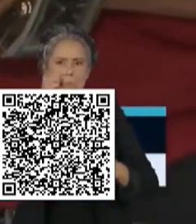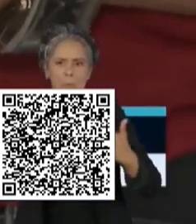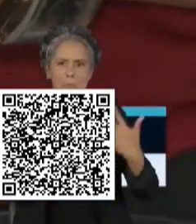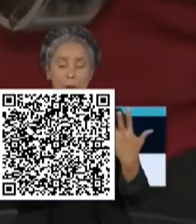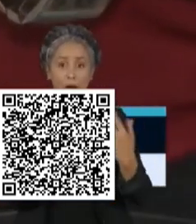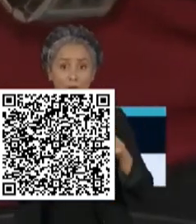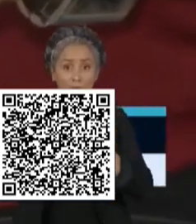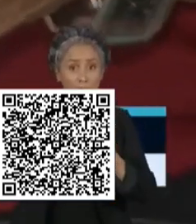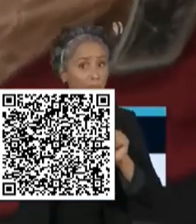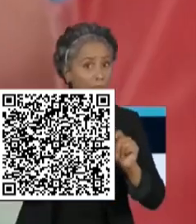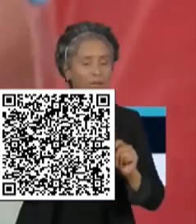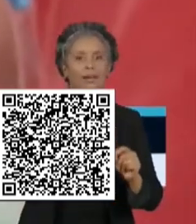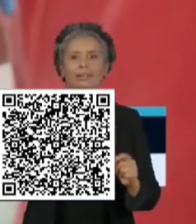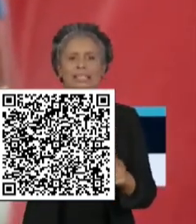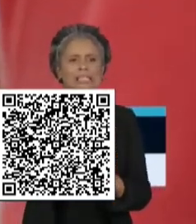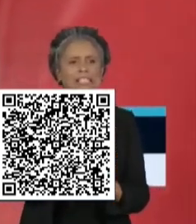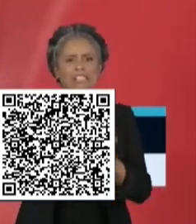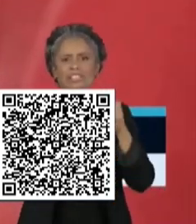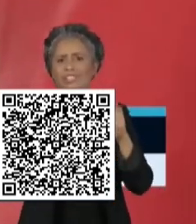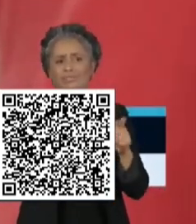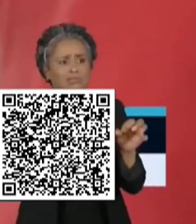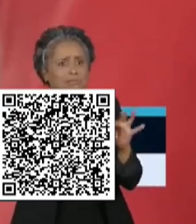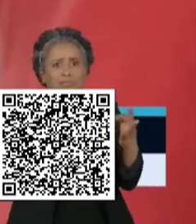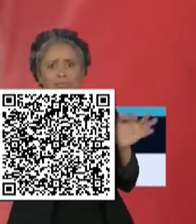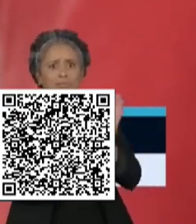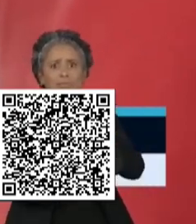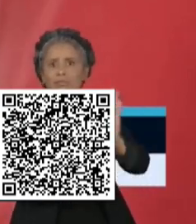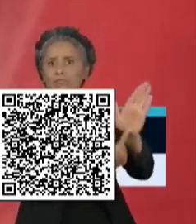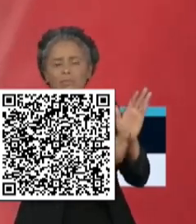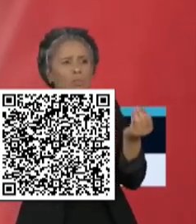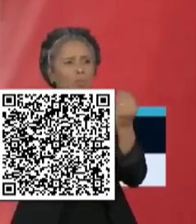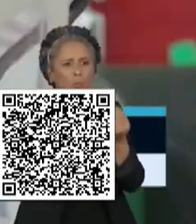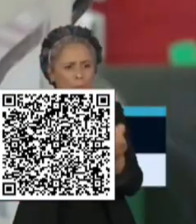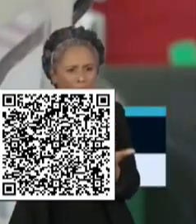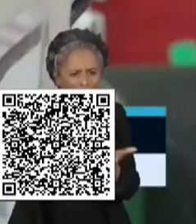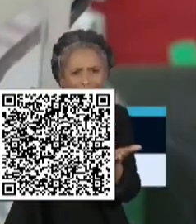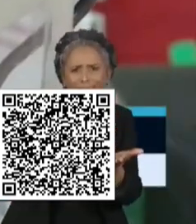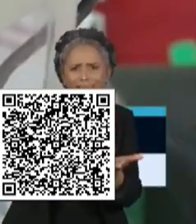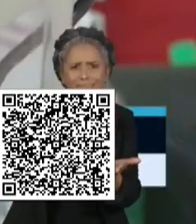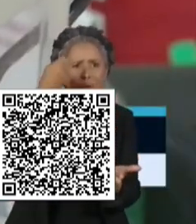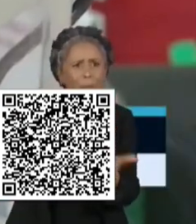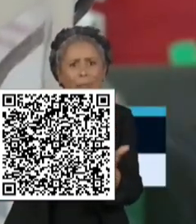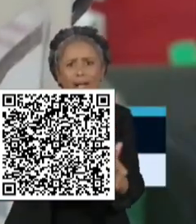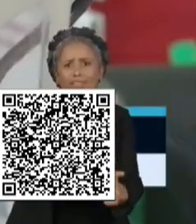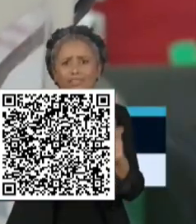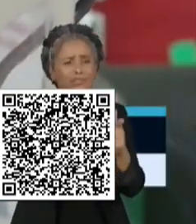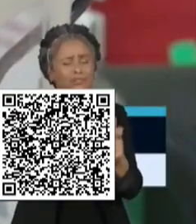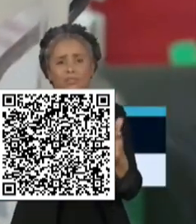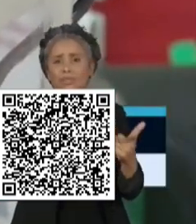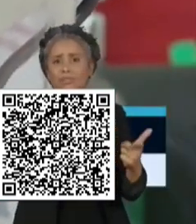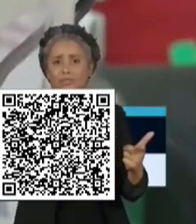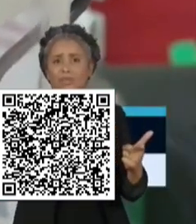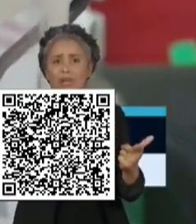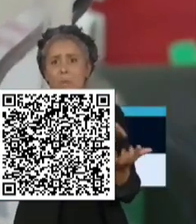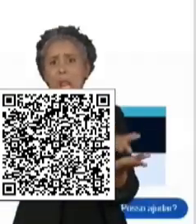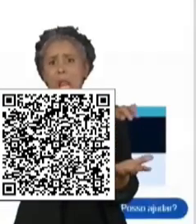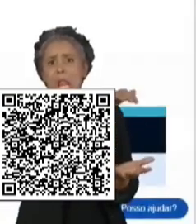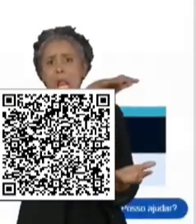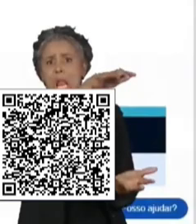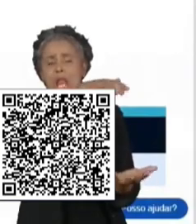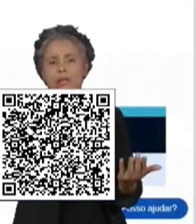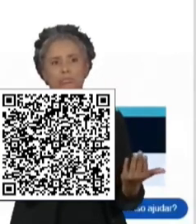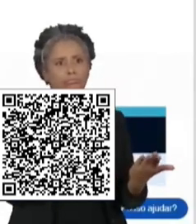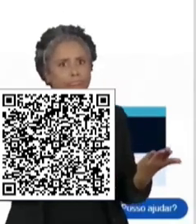As contas básicas aparecem à frente das pendências com cartão de crédito, que somam um terço da